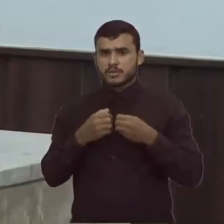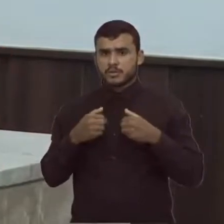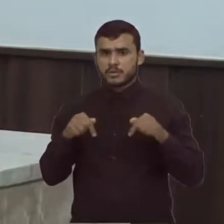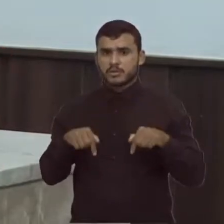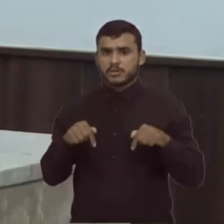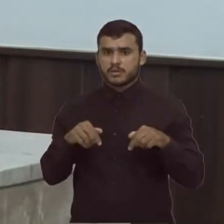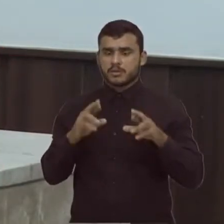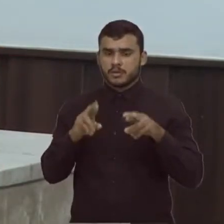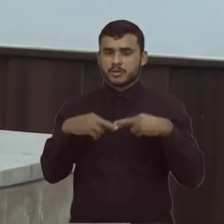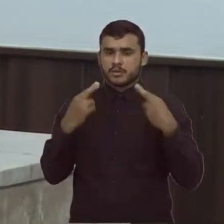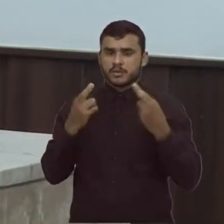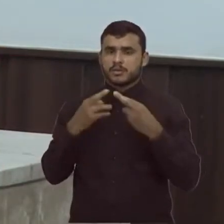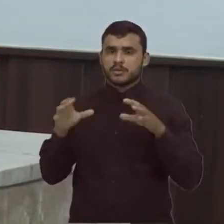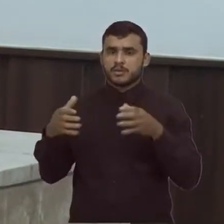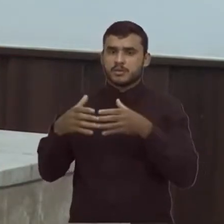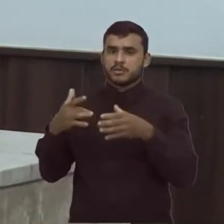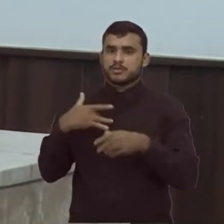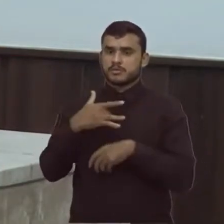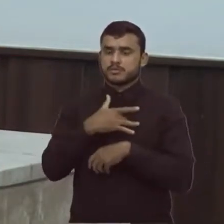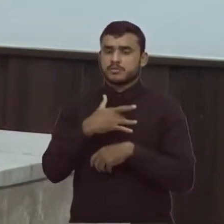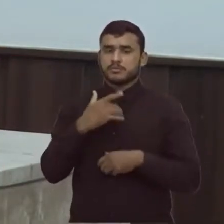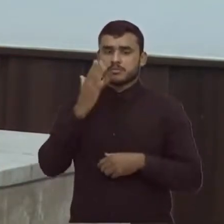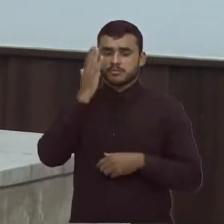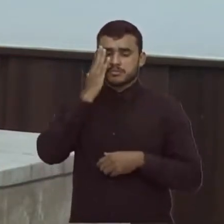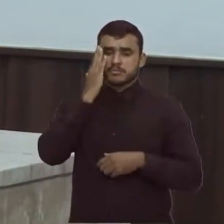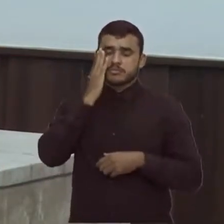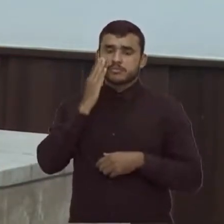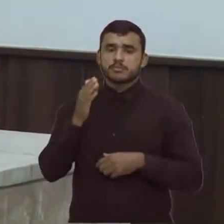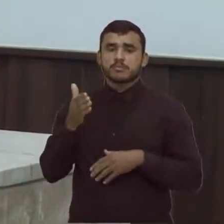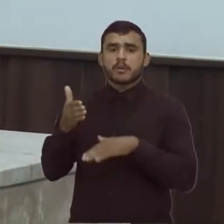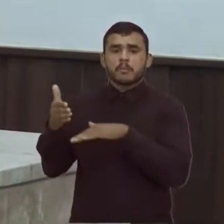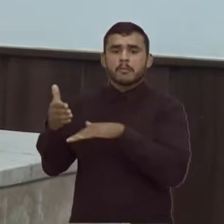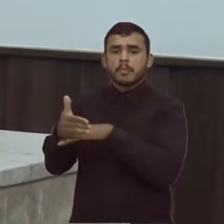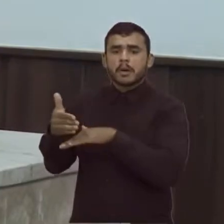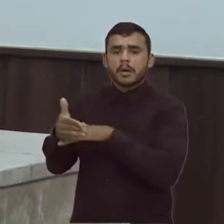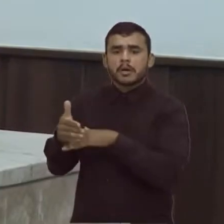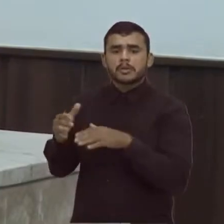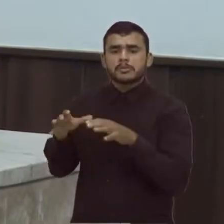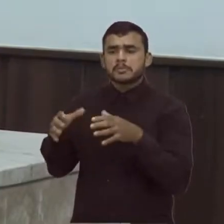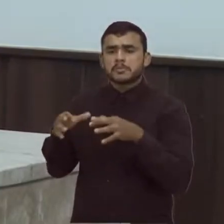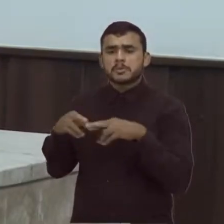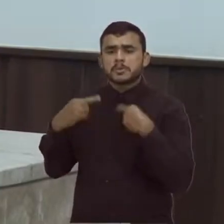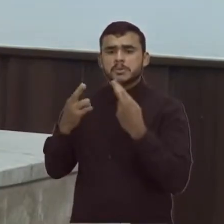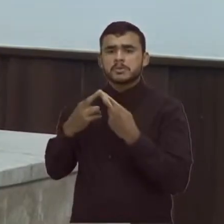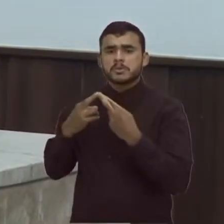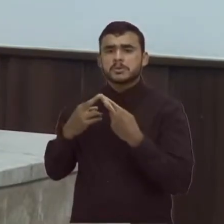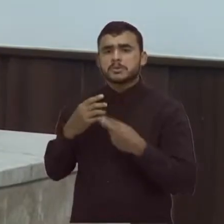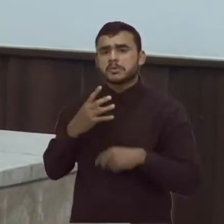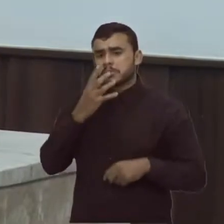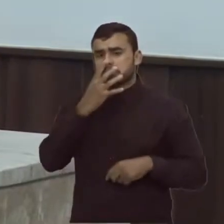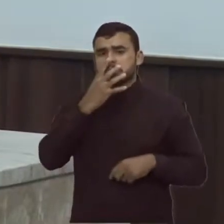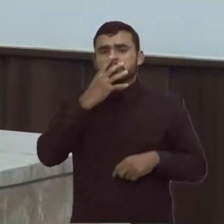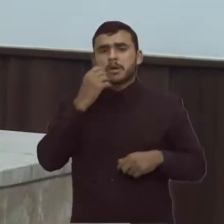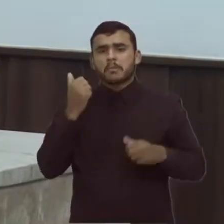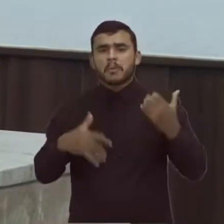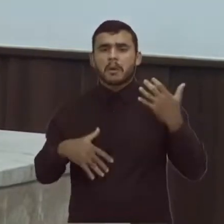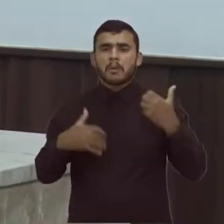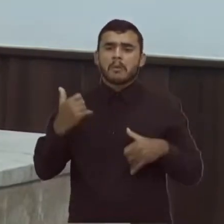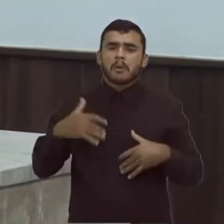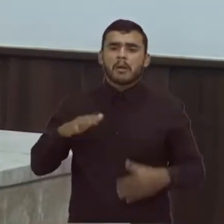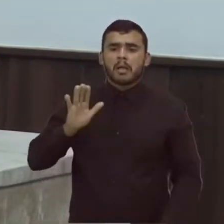dessa reunião da Saúde porque participar da reunião sabe o vereador julierme está só ouvindo falácias